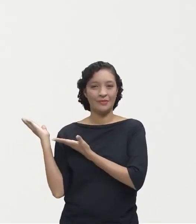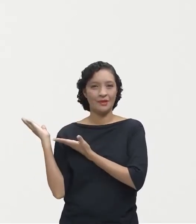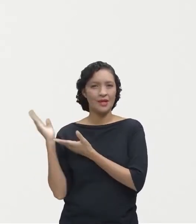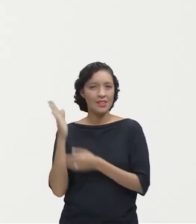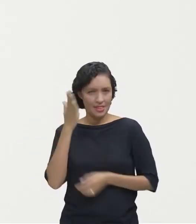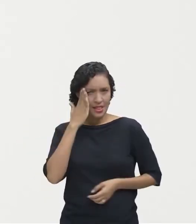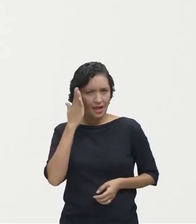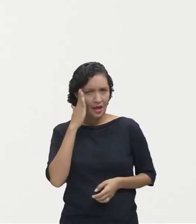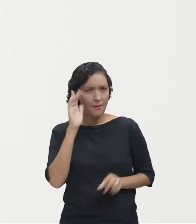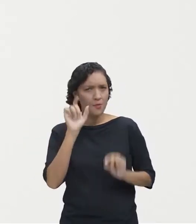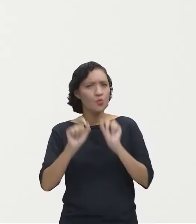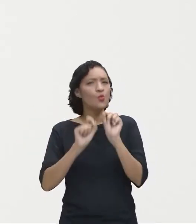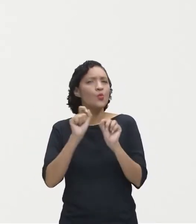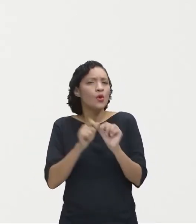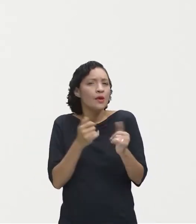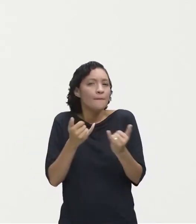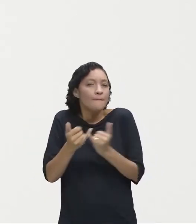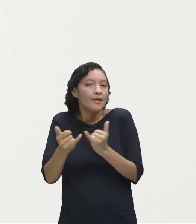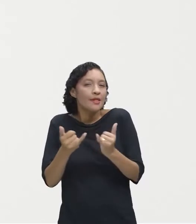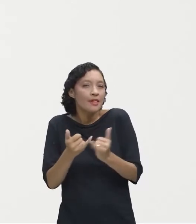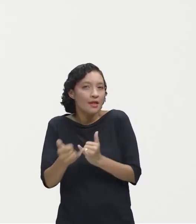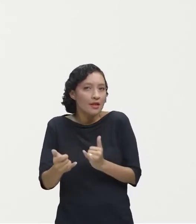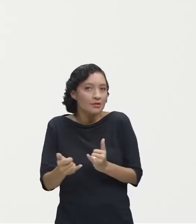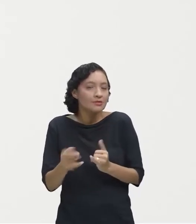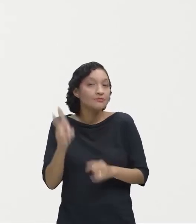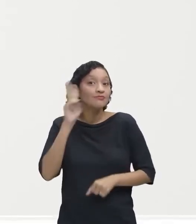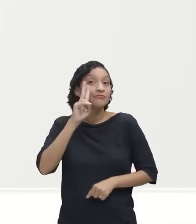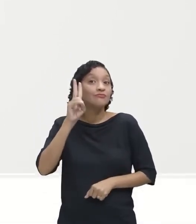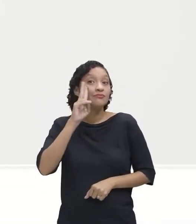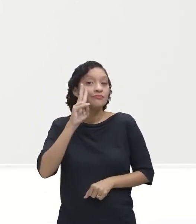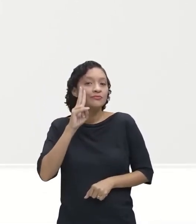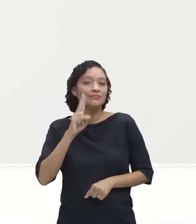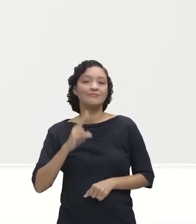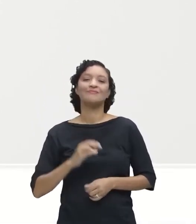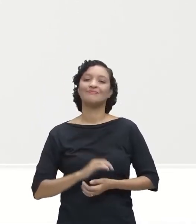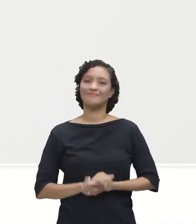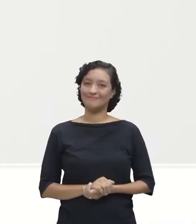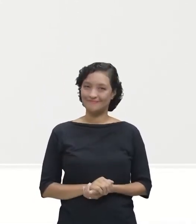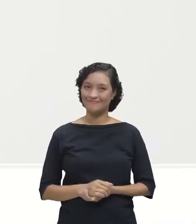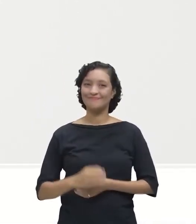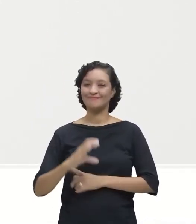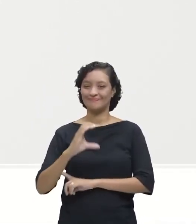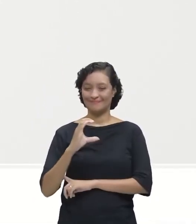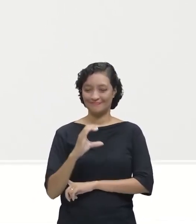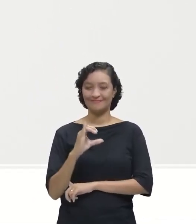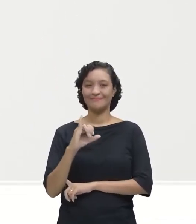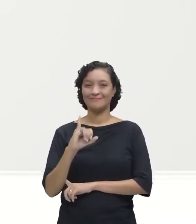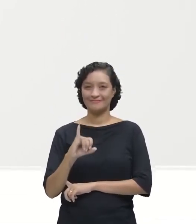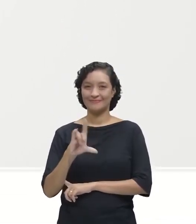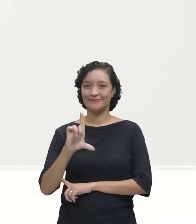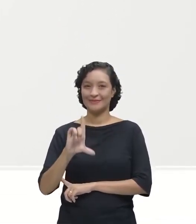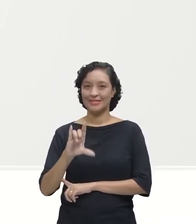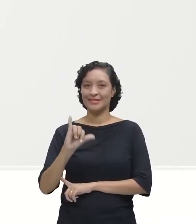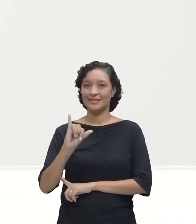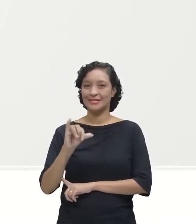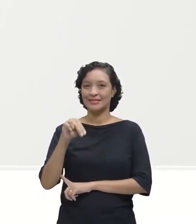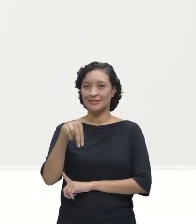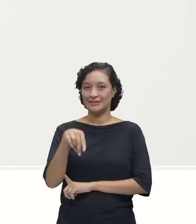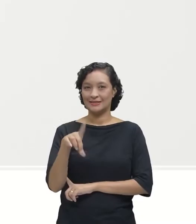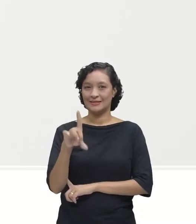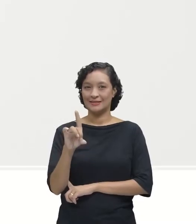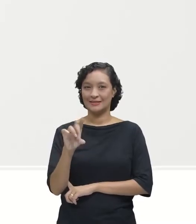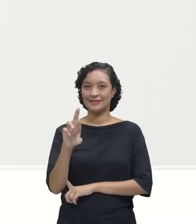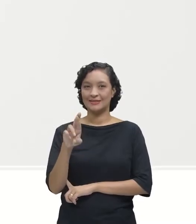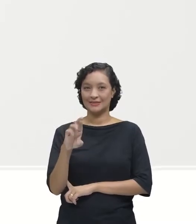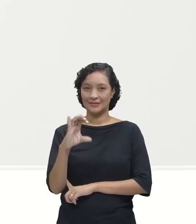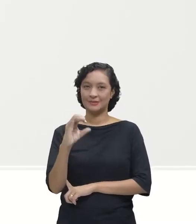aí? Isso aqui tudo nos lembra o cilindro. Isso aqui tem forma de